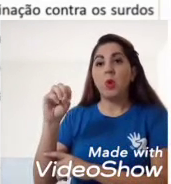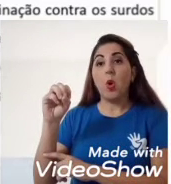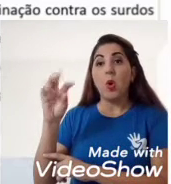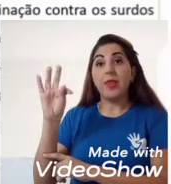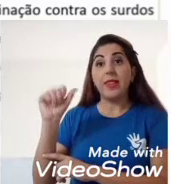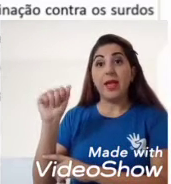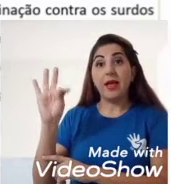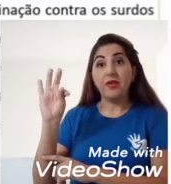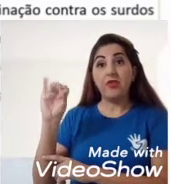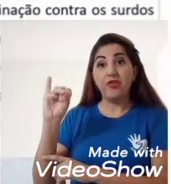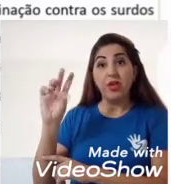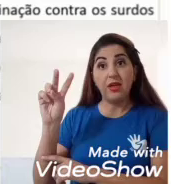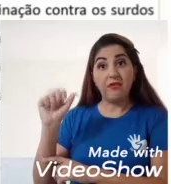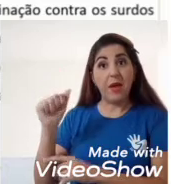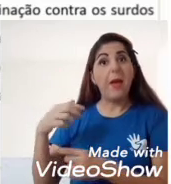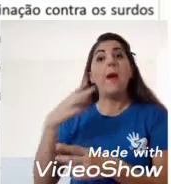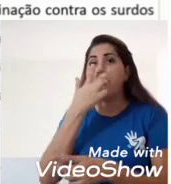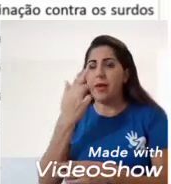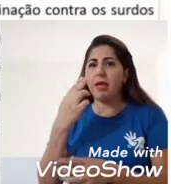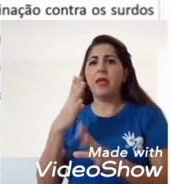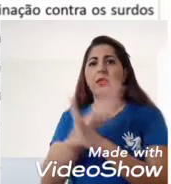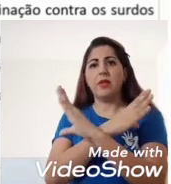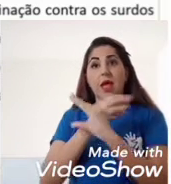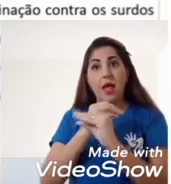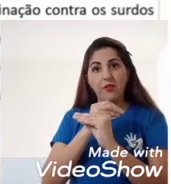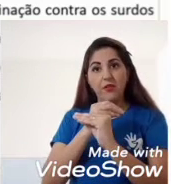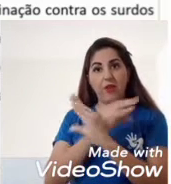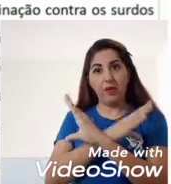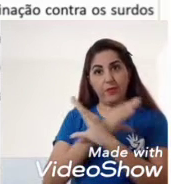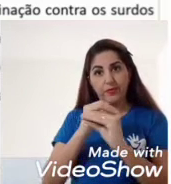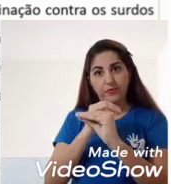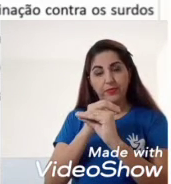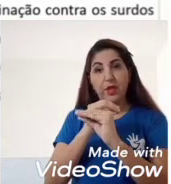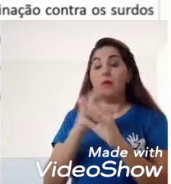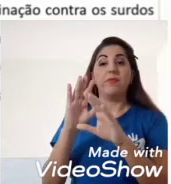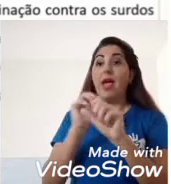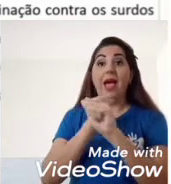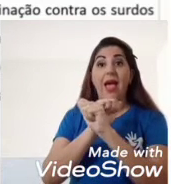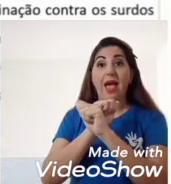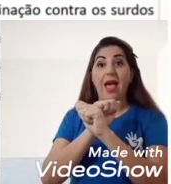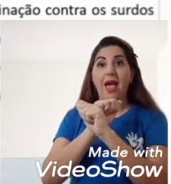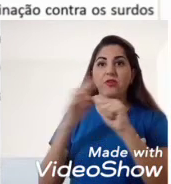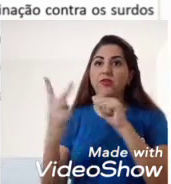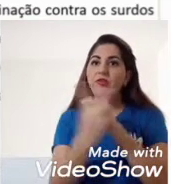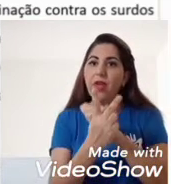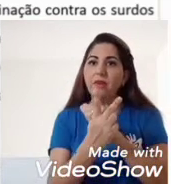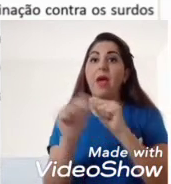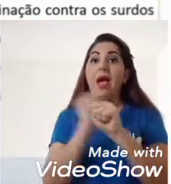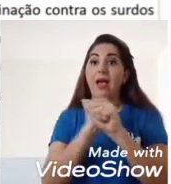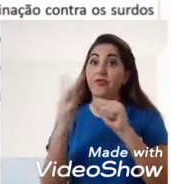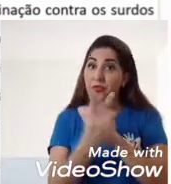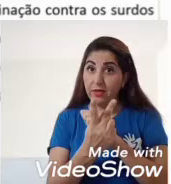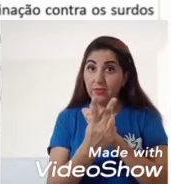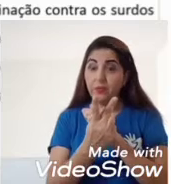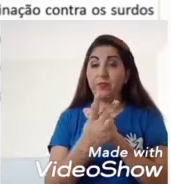denotativo, mas tem uma função meio que adverbial, tá? De fato, tal atitude,